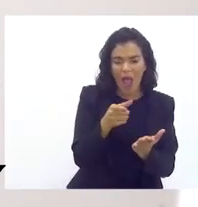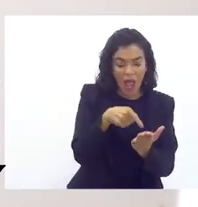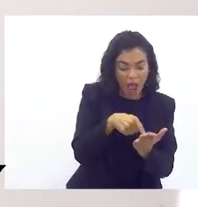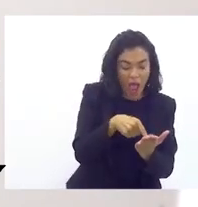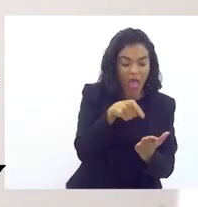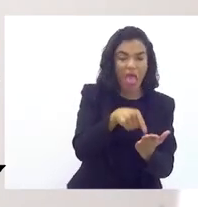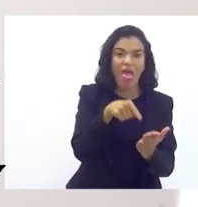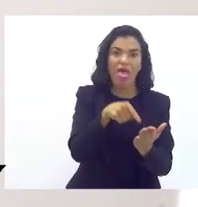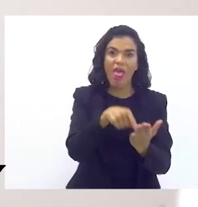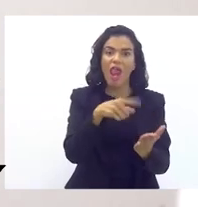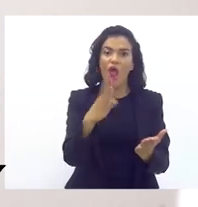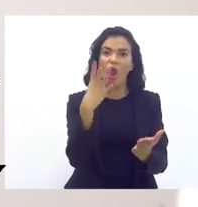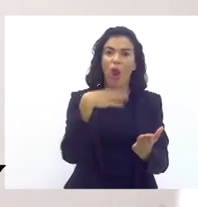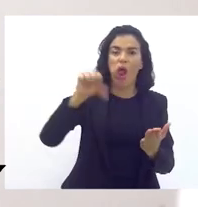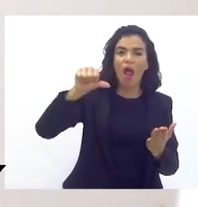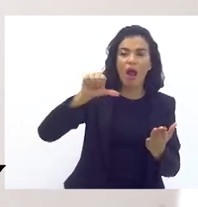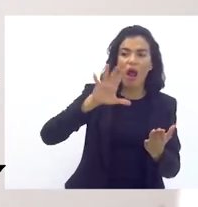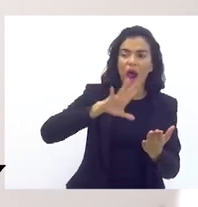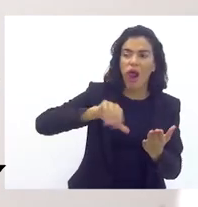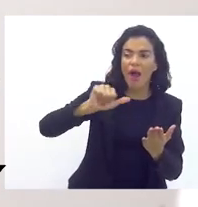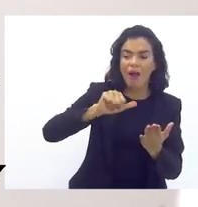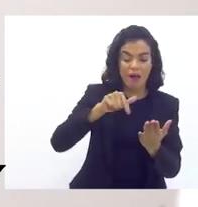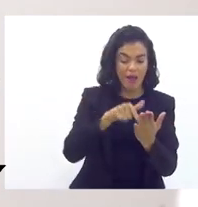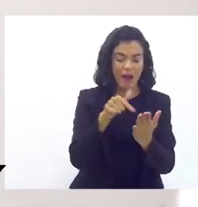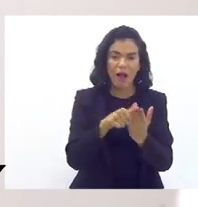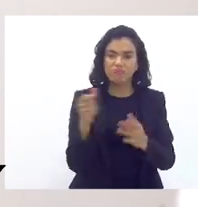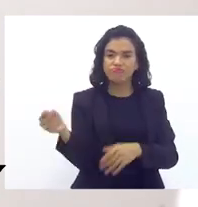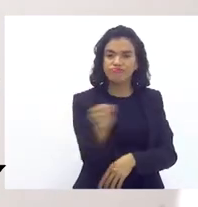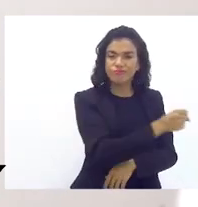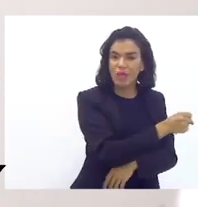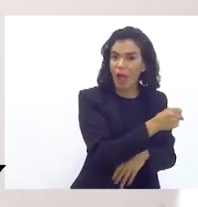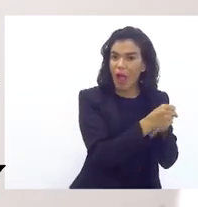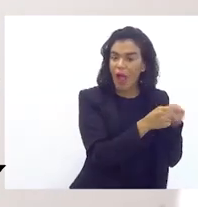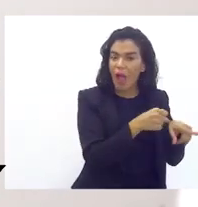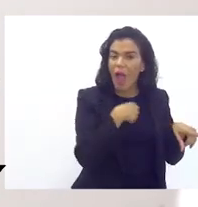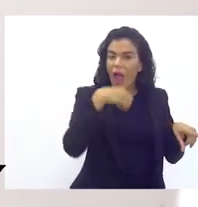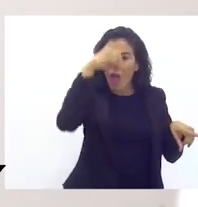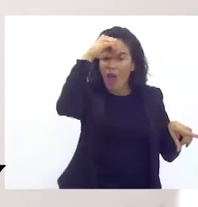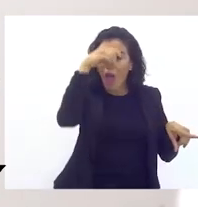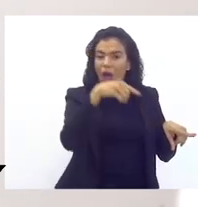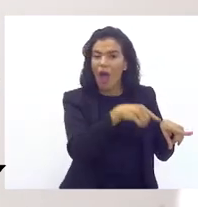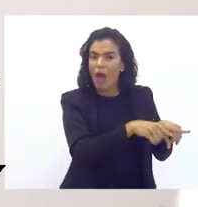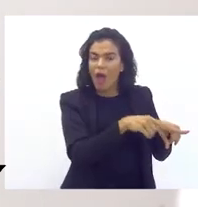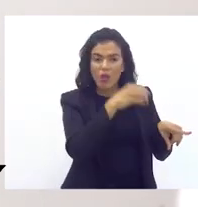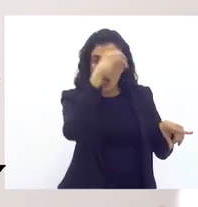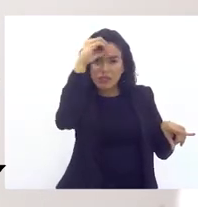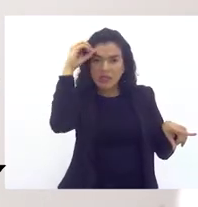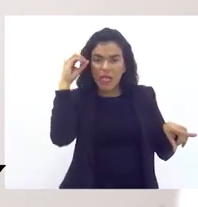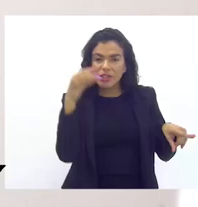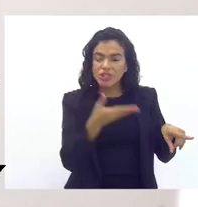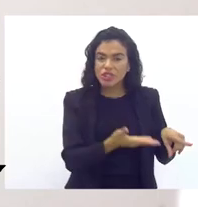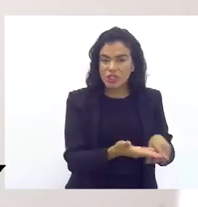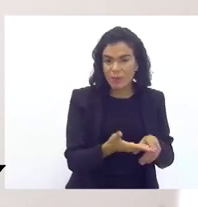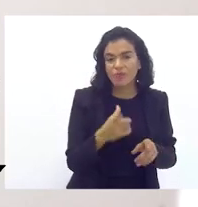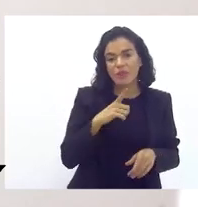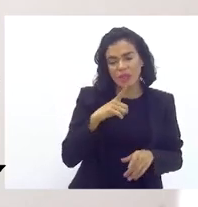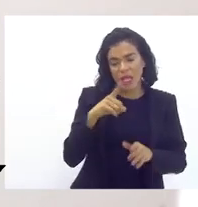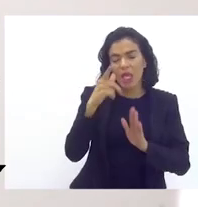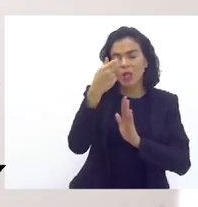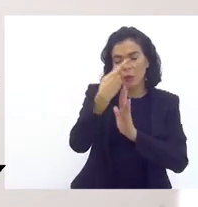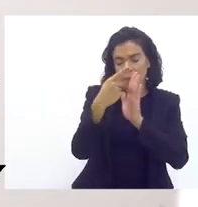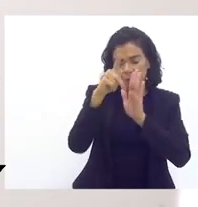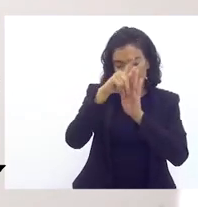na cadeia seja algo preliminar algo com muito cuidado ao visto com desconfiança isso isso tem no projeto original